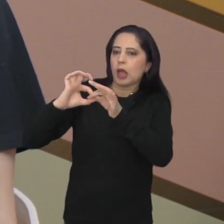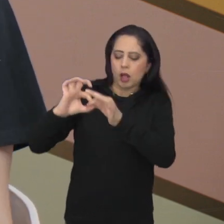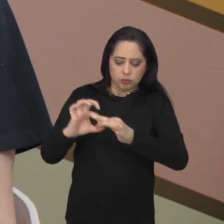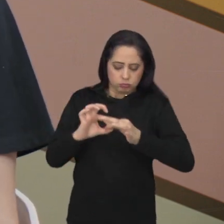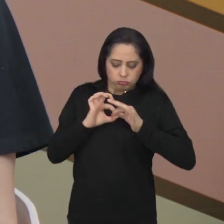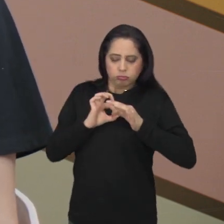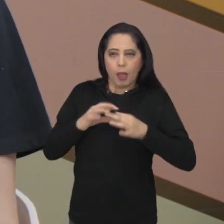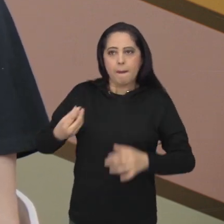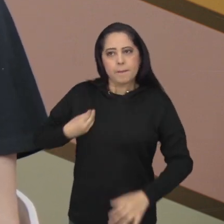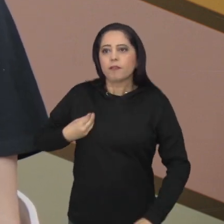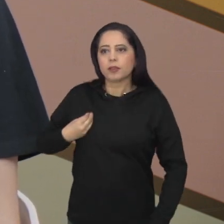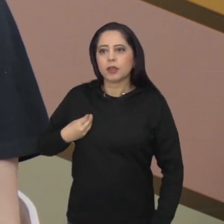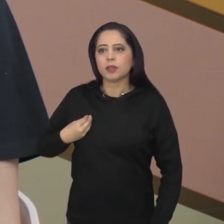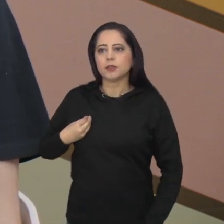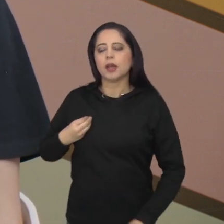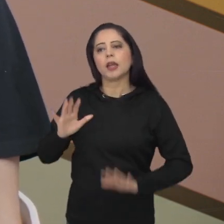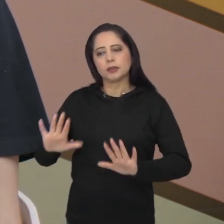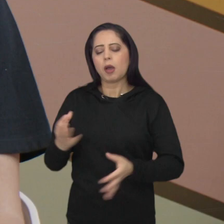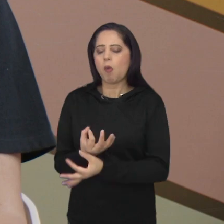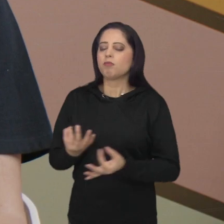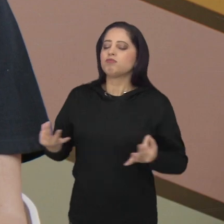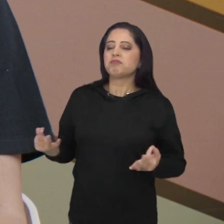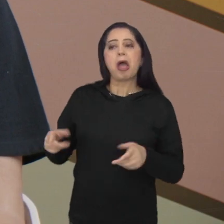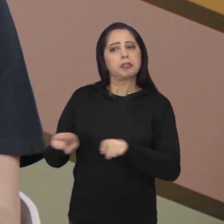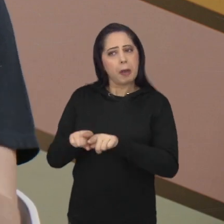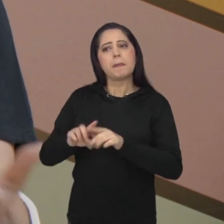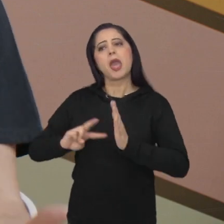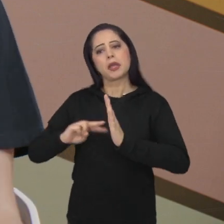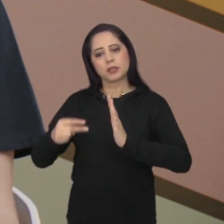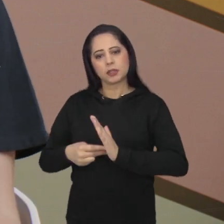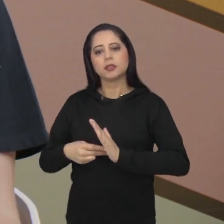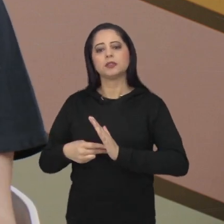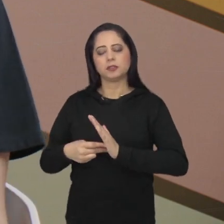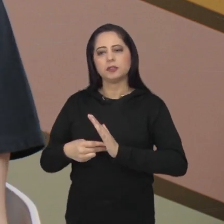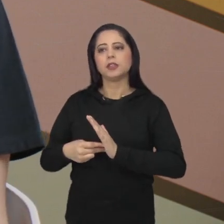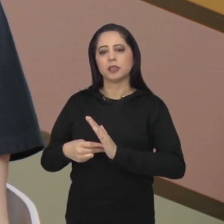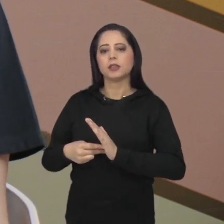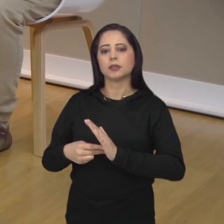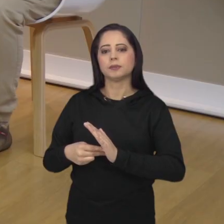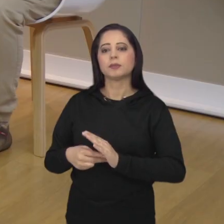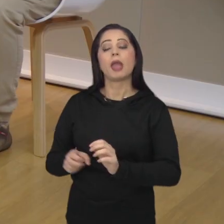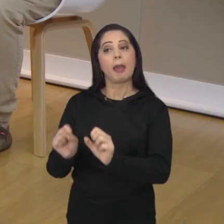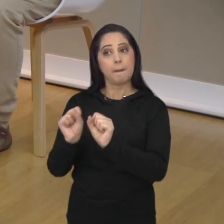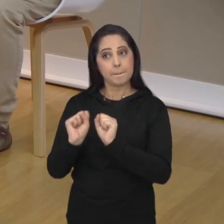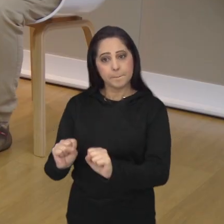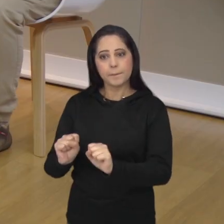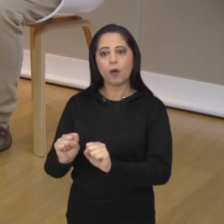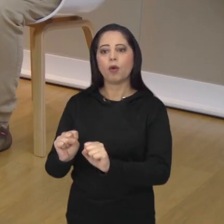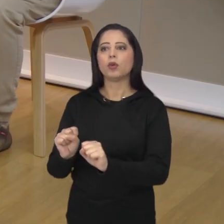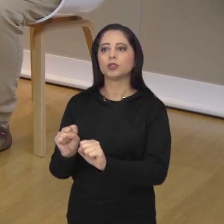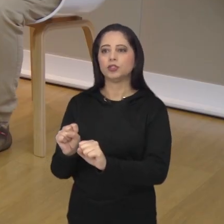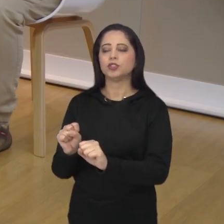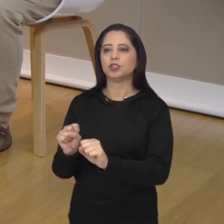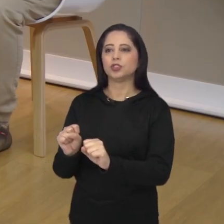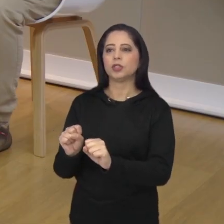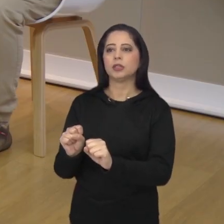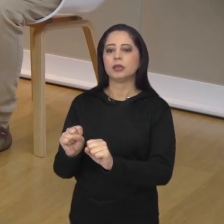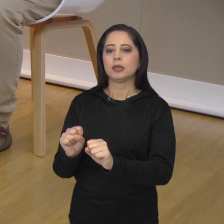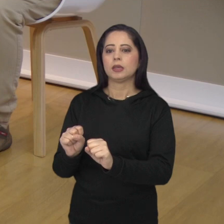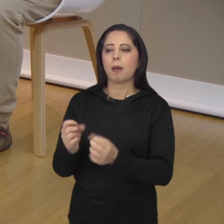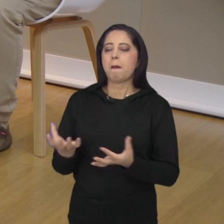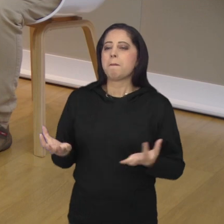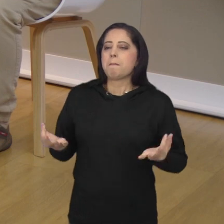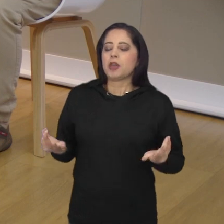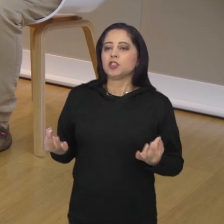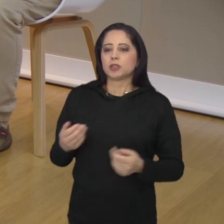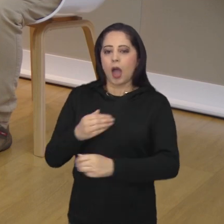Então é uma forma de oração. Você pode, se conseguir, meditar na postura de lótus, mas isso não tem